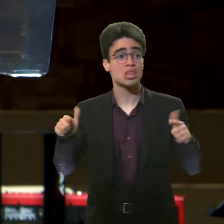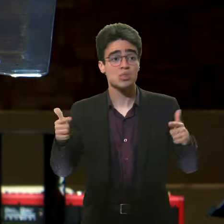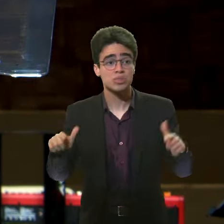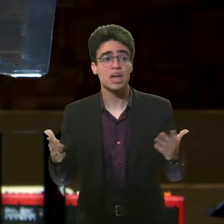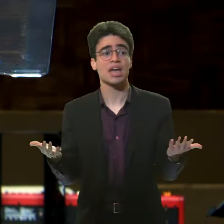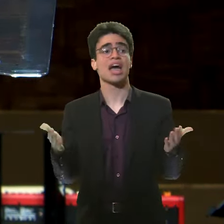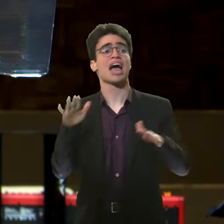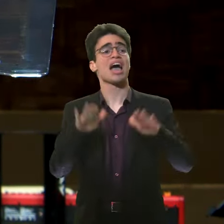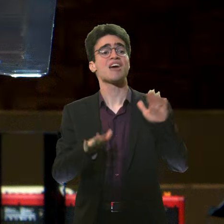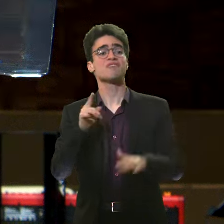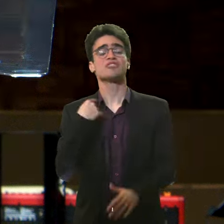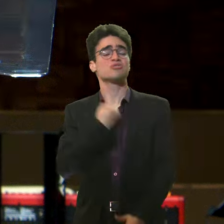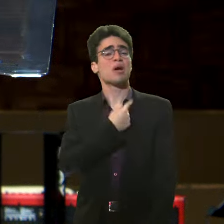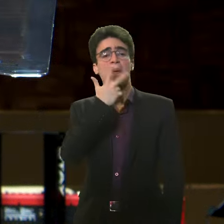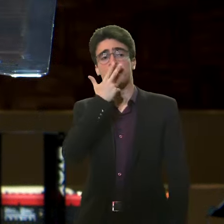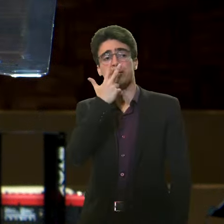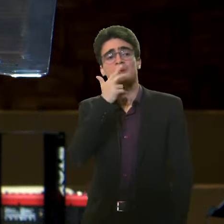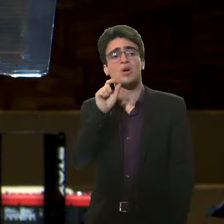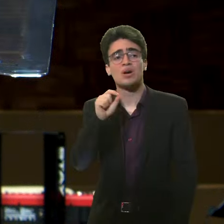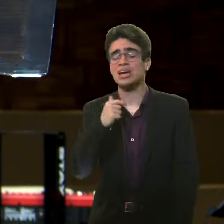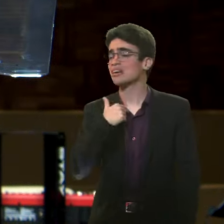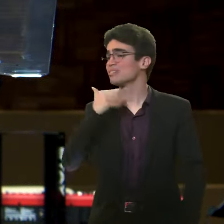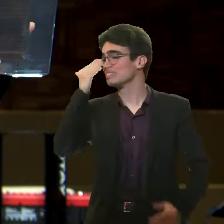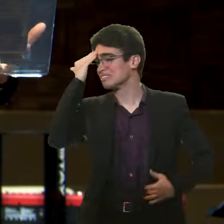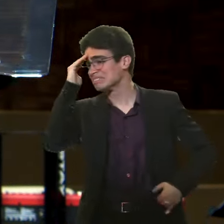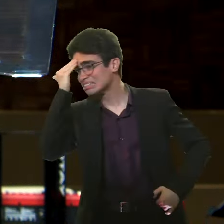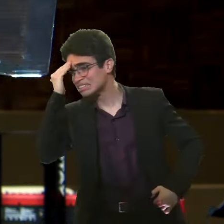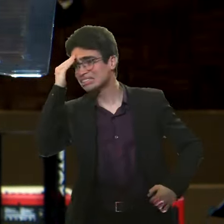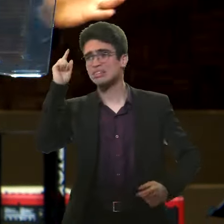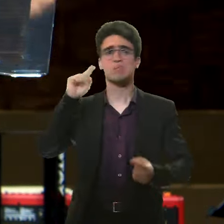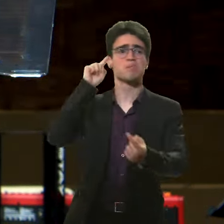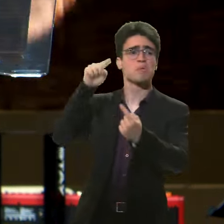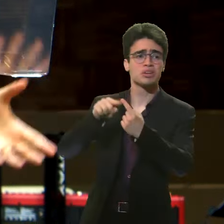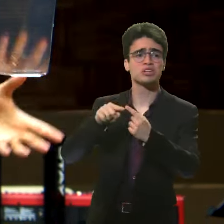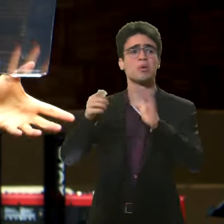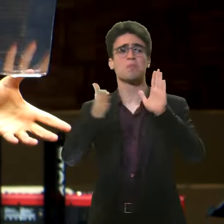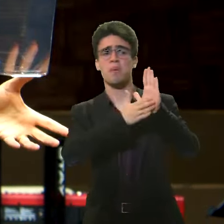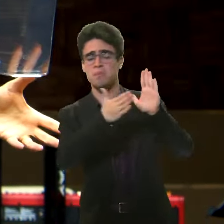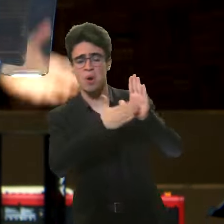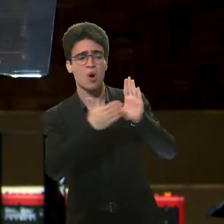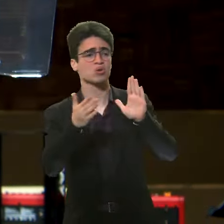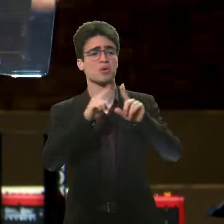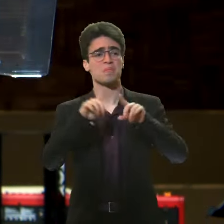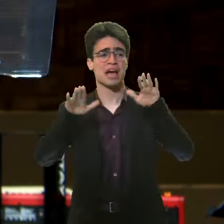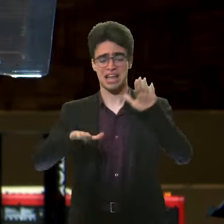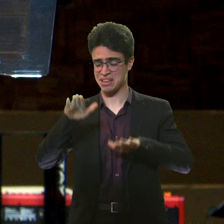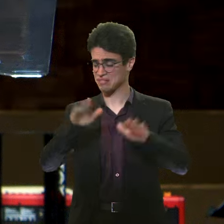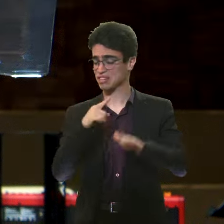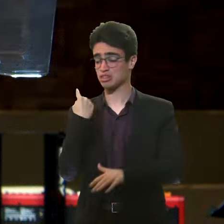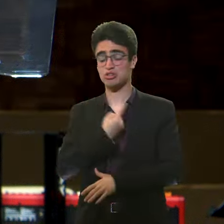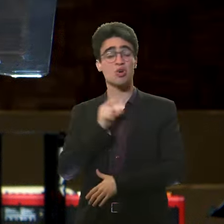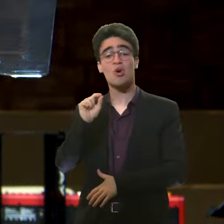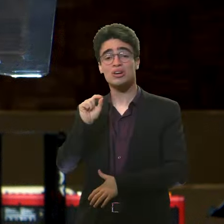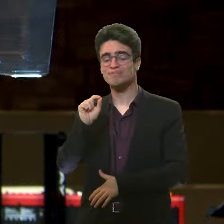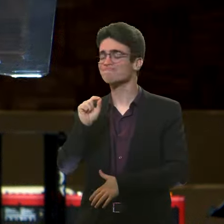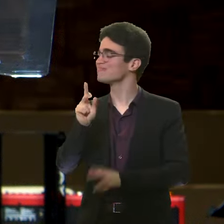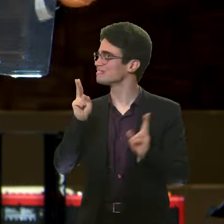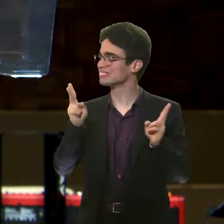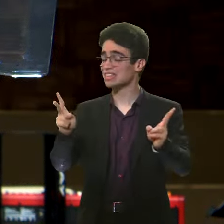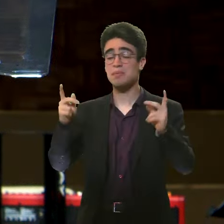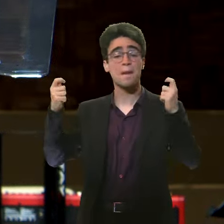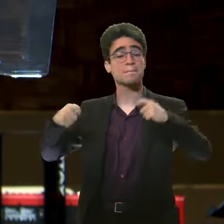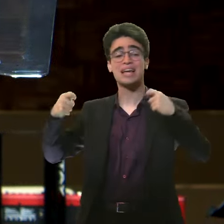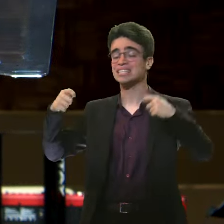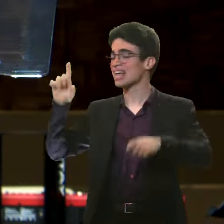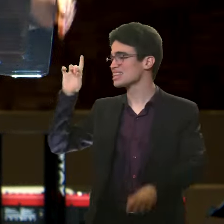assim, sabe, sem entender os motivos, os propósitos, nem sempre a gente só precisa da presença de